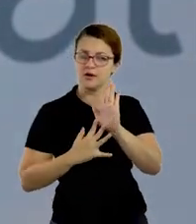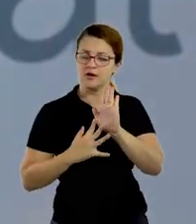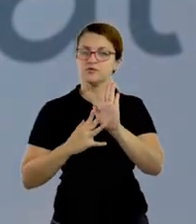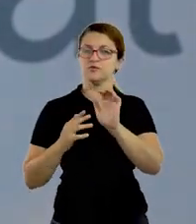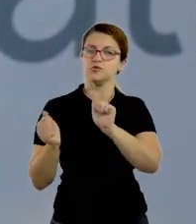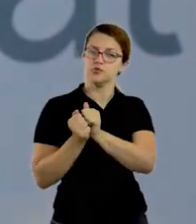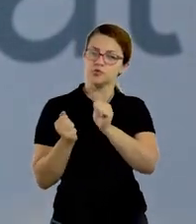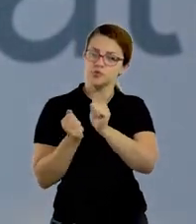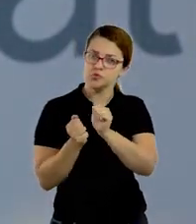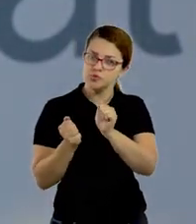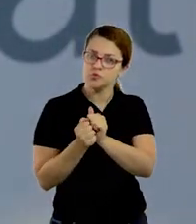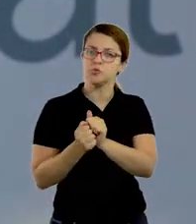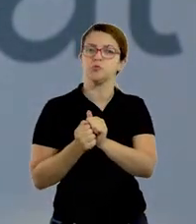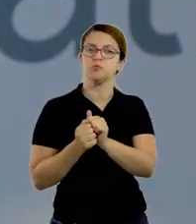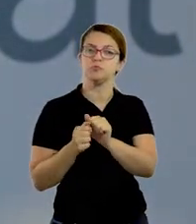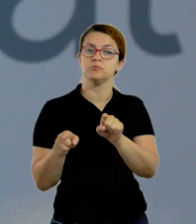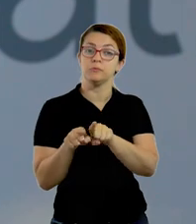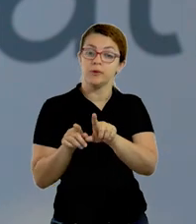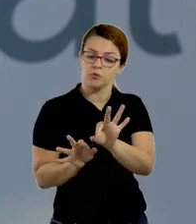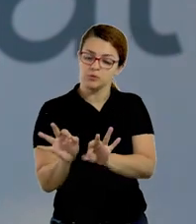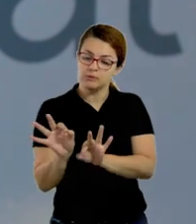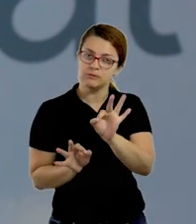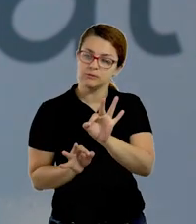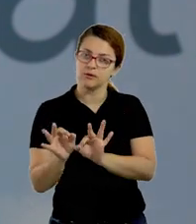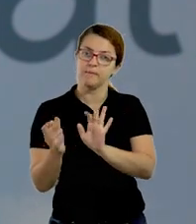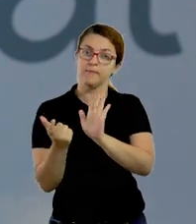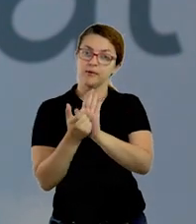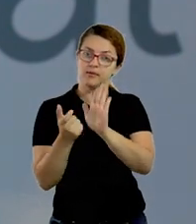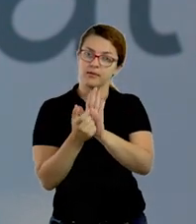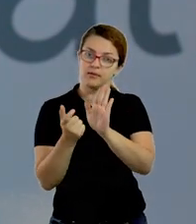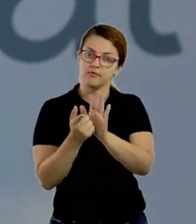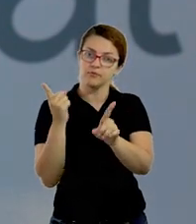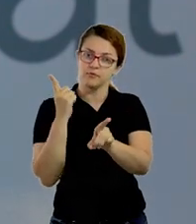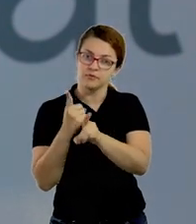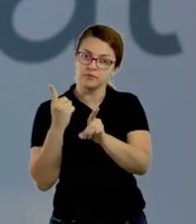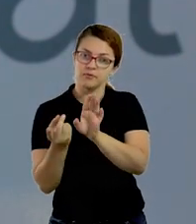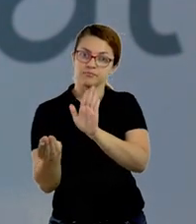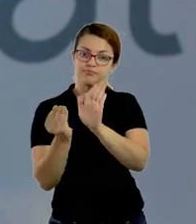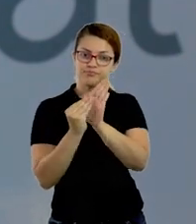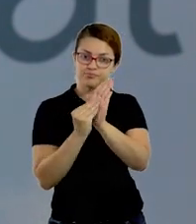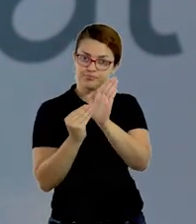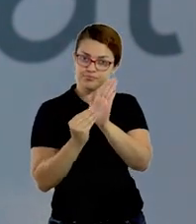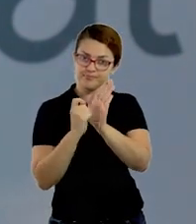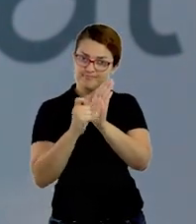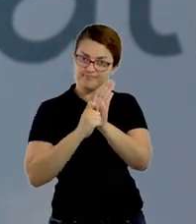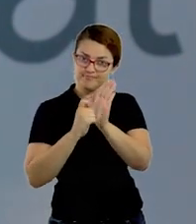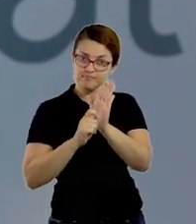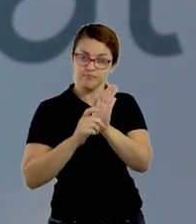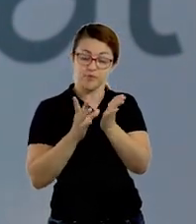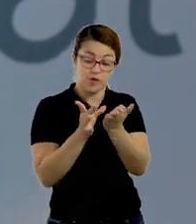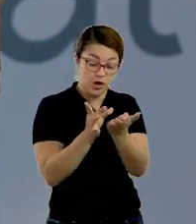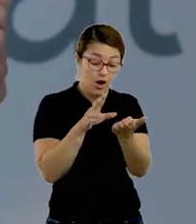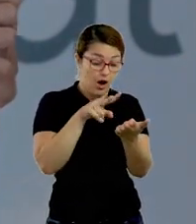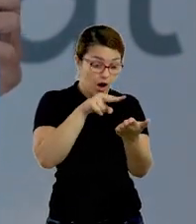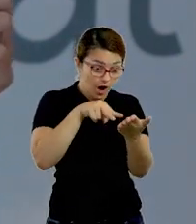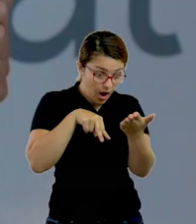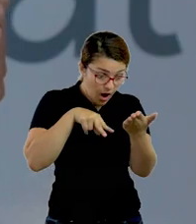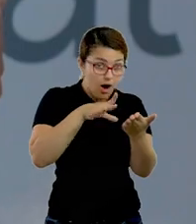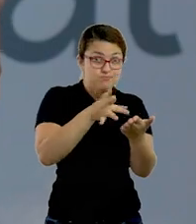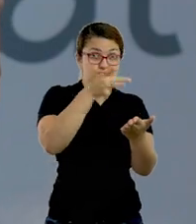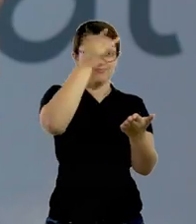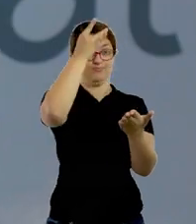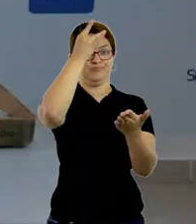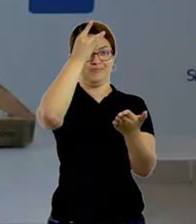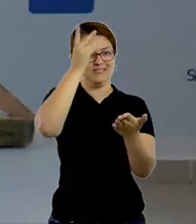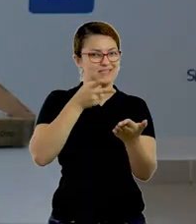vocês trabalharem, as palavrinhas que vocês montarem, vocês colocam no caderno. Vai fixar e a criança vai lembrar para sempre como que